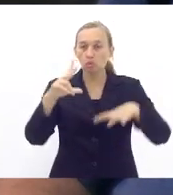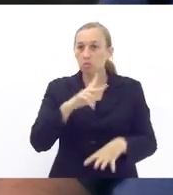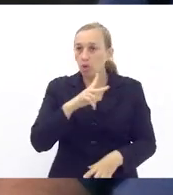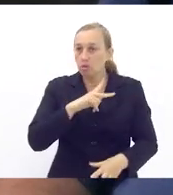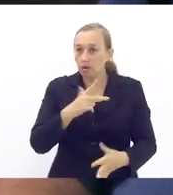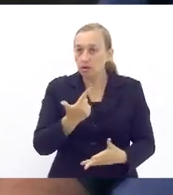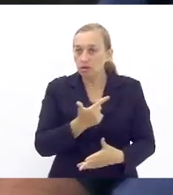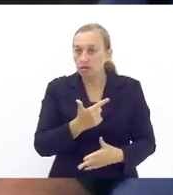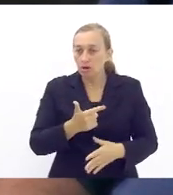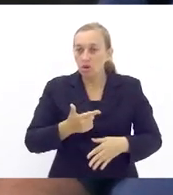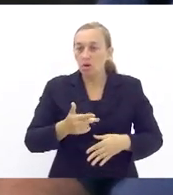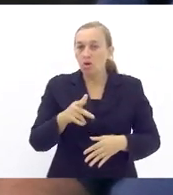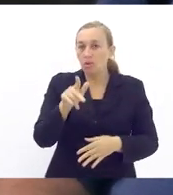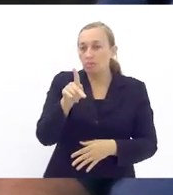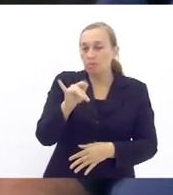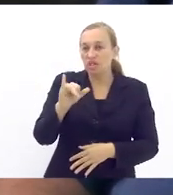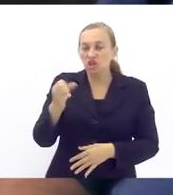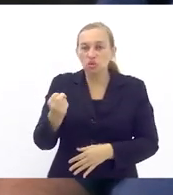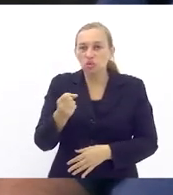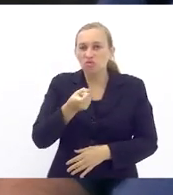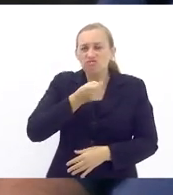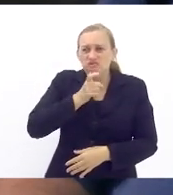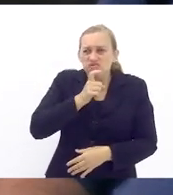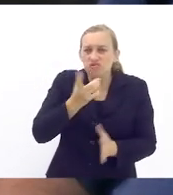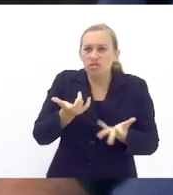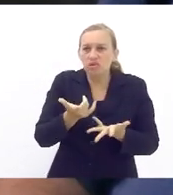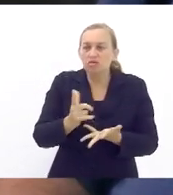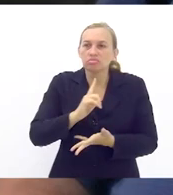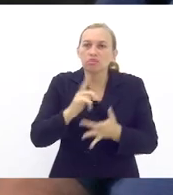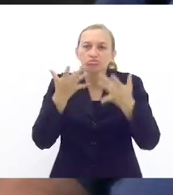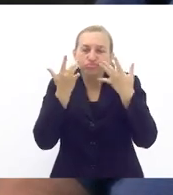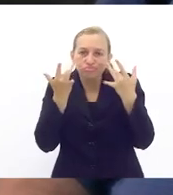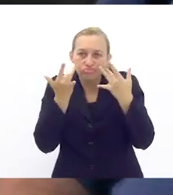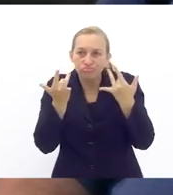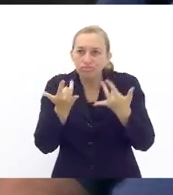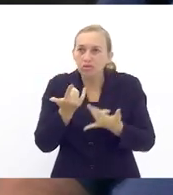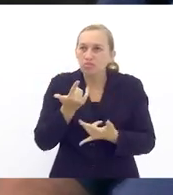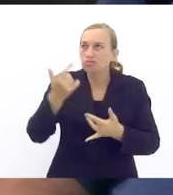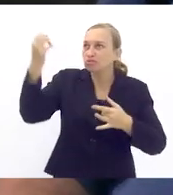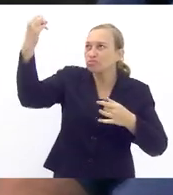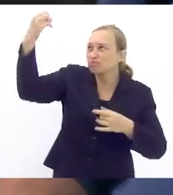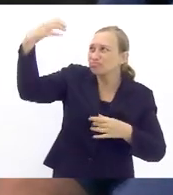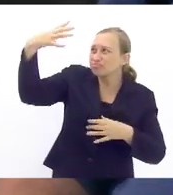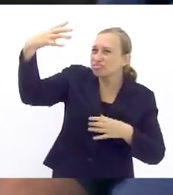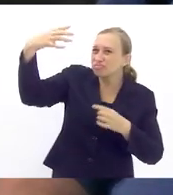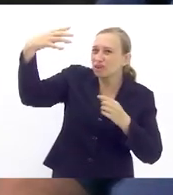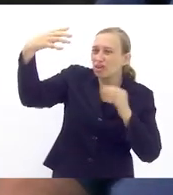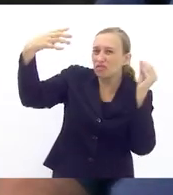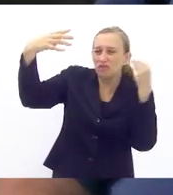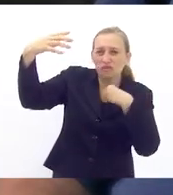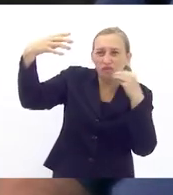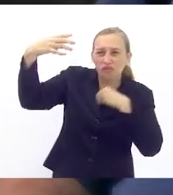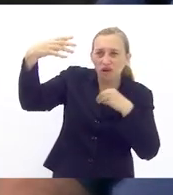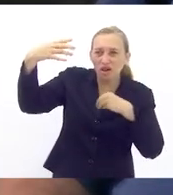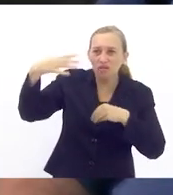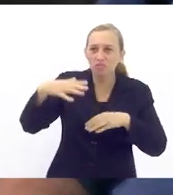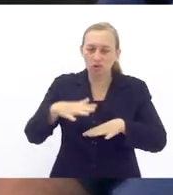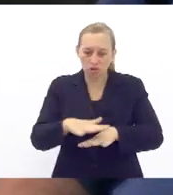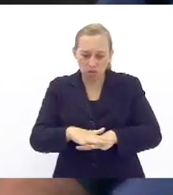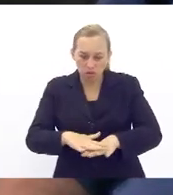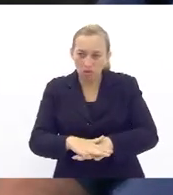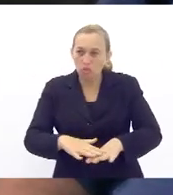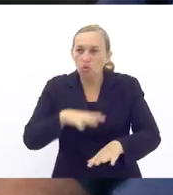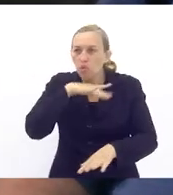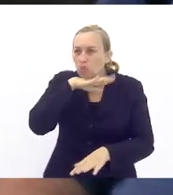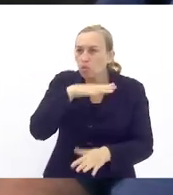a gente tem um piso frio a gente tem um teatro que tem uma iluminação mas que não tem um piso adequado para teatro isso acaba